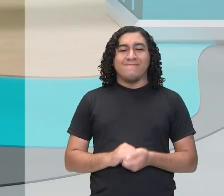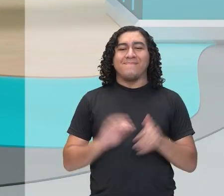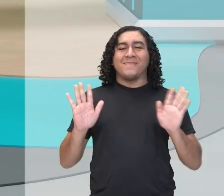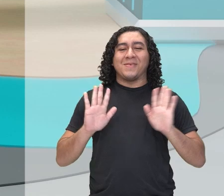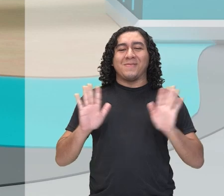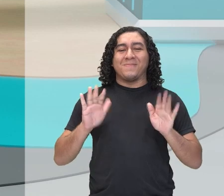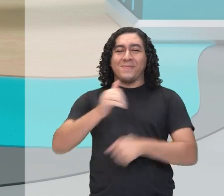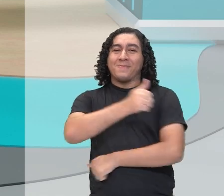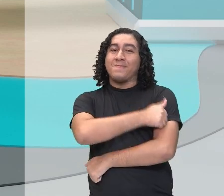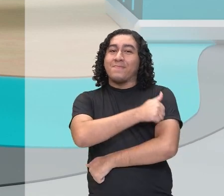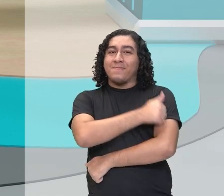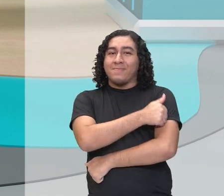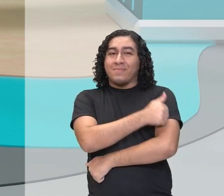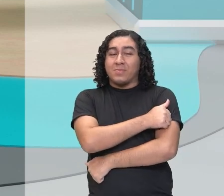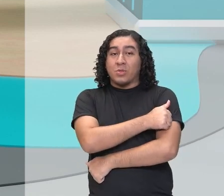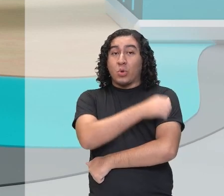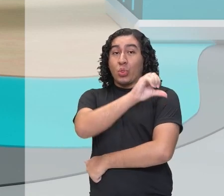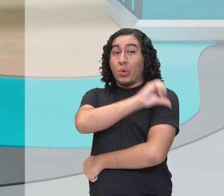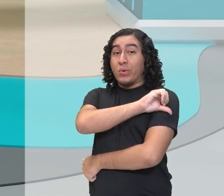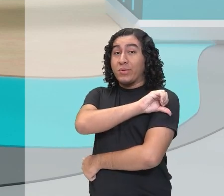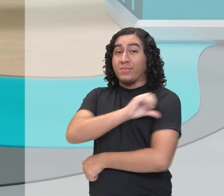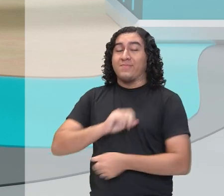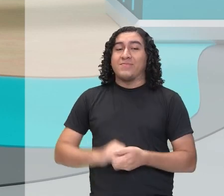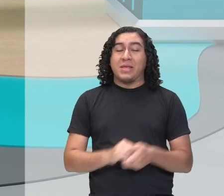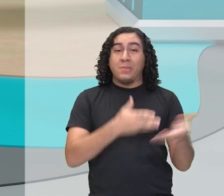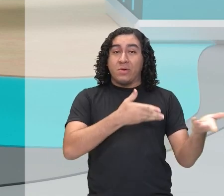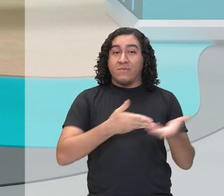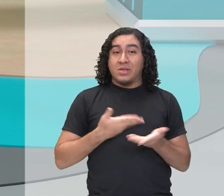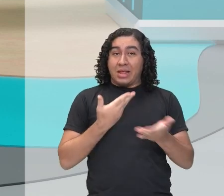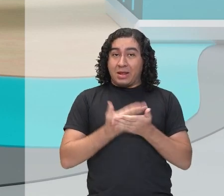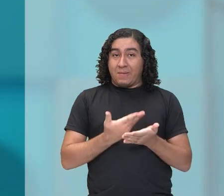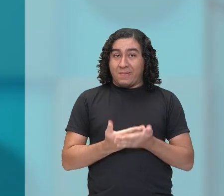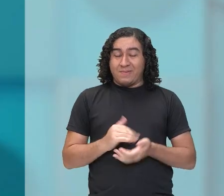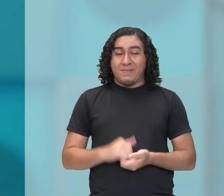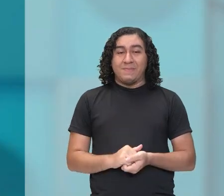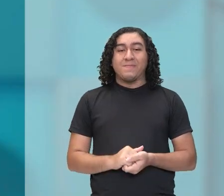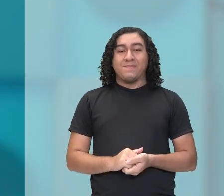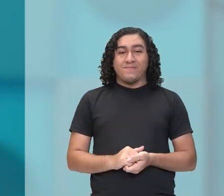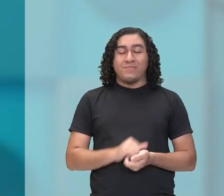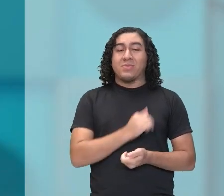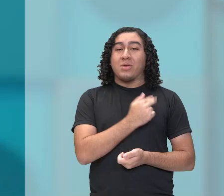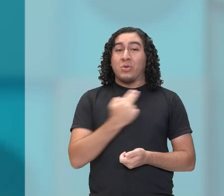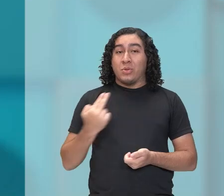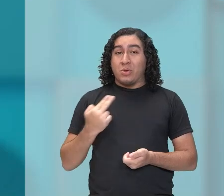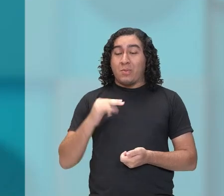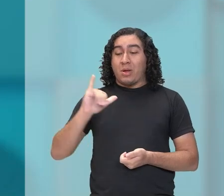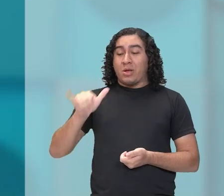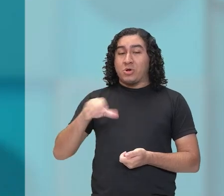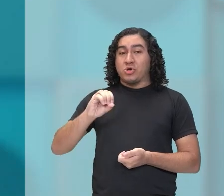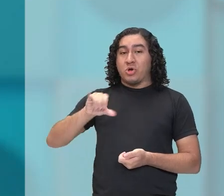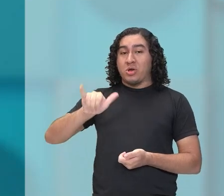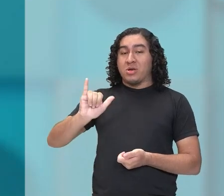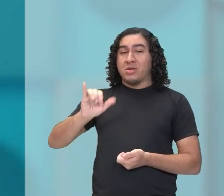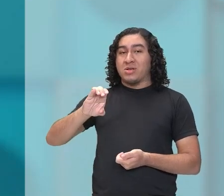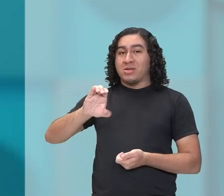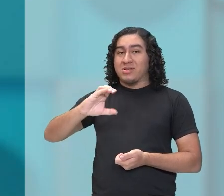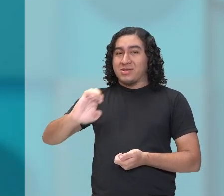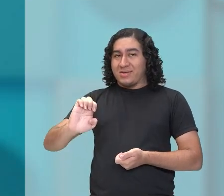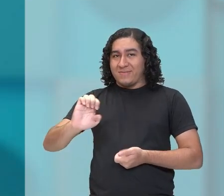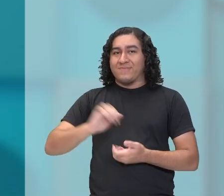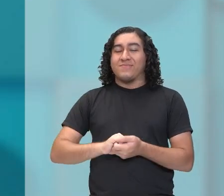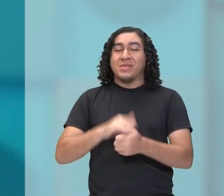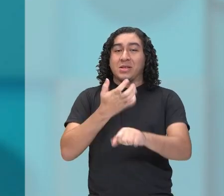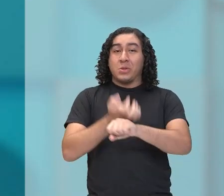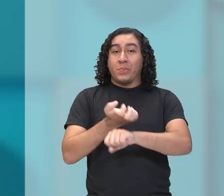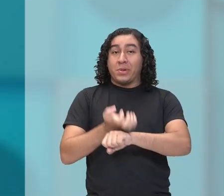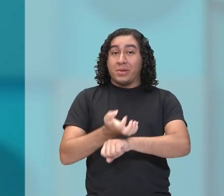Olá, estudantes do 9º ano, bem-vindos a esta aula. Eu sou a professora Joyce Martins, do